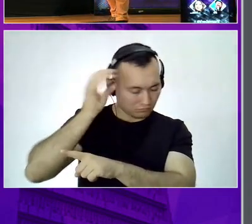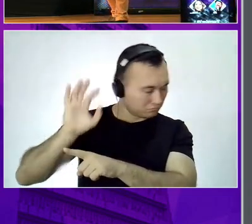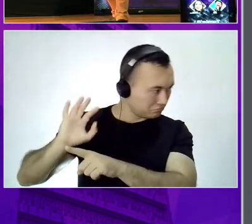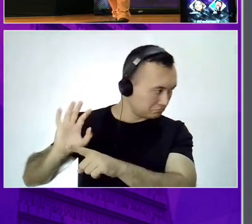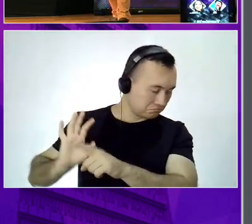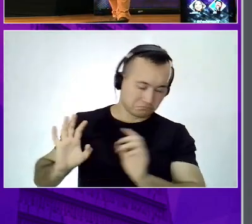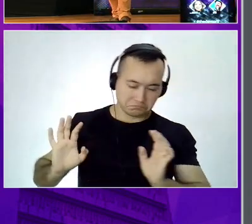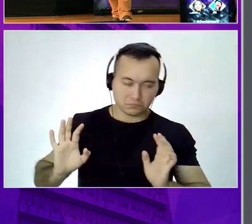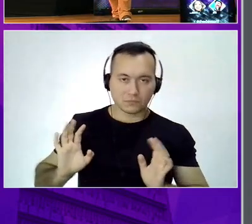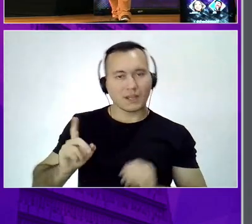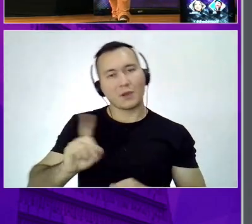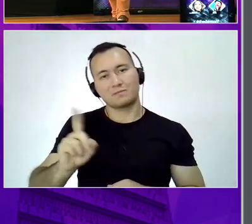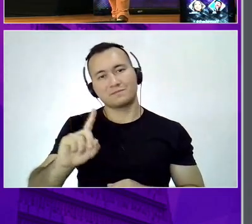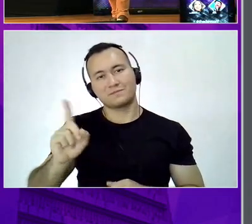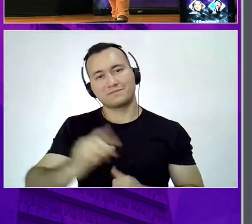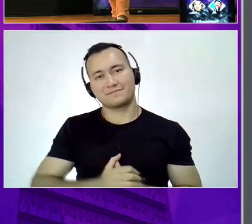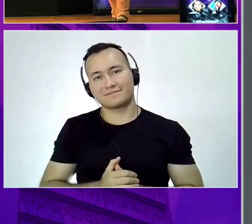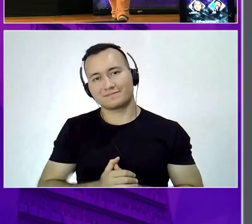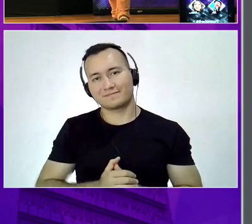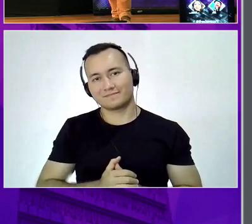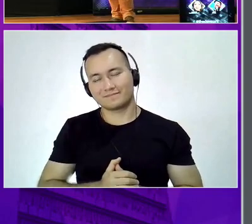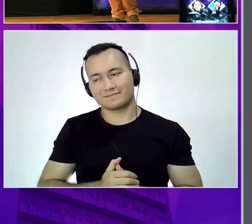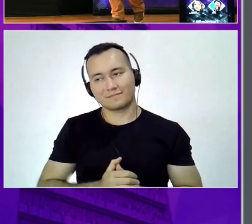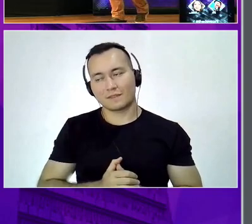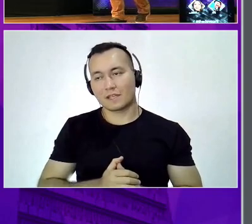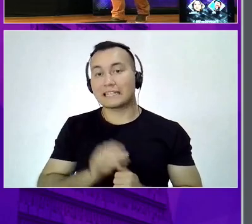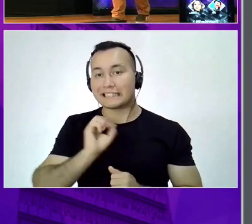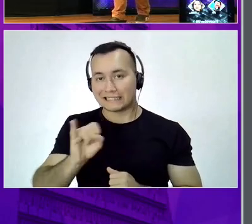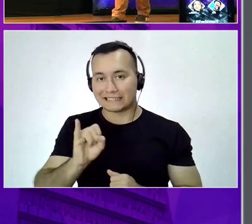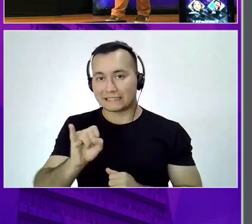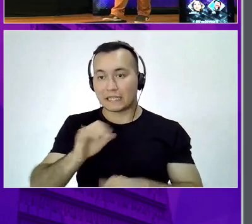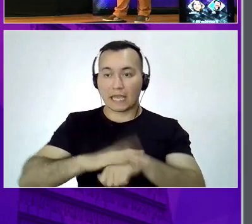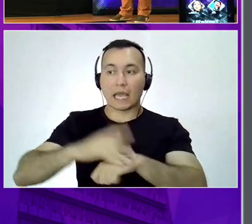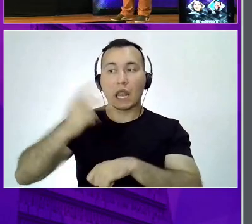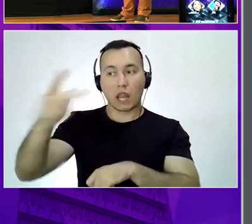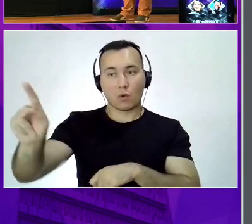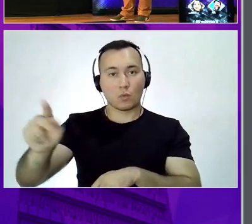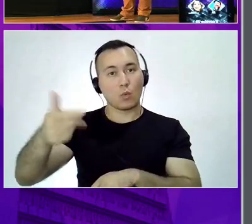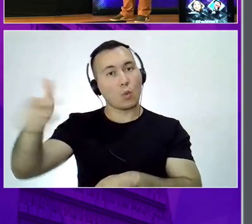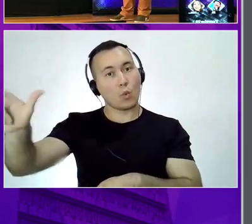apontados representam geralmente também um cenário de baixa confiança.